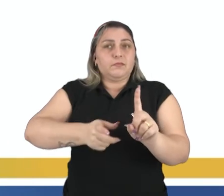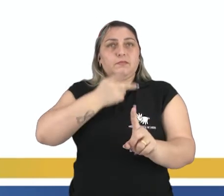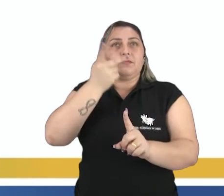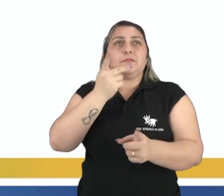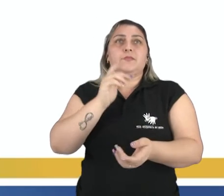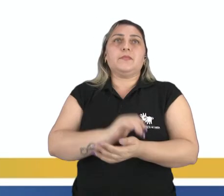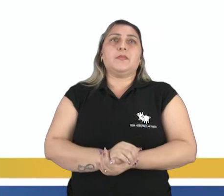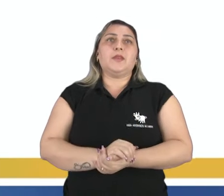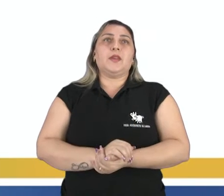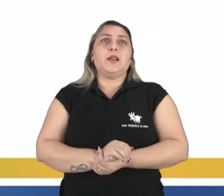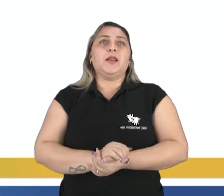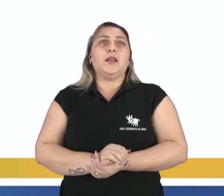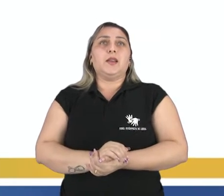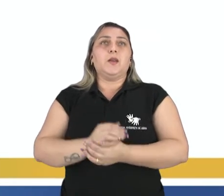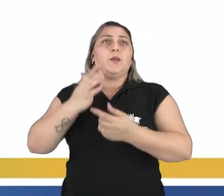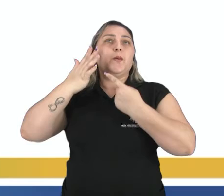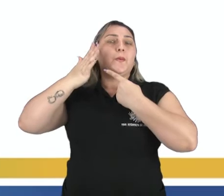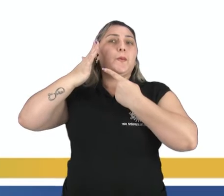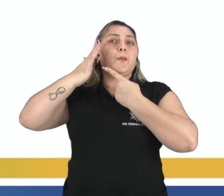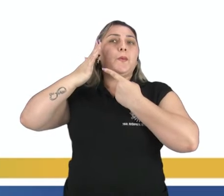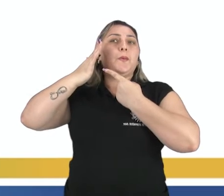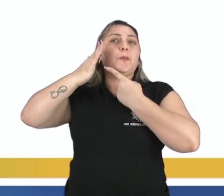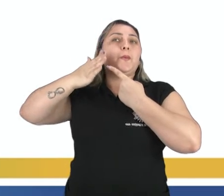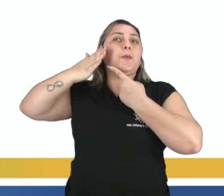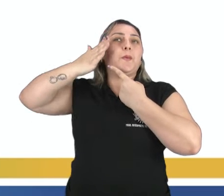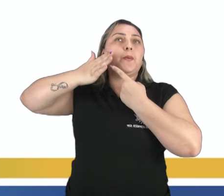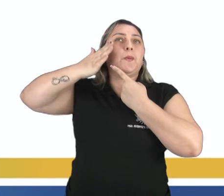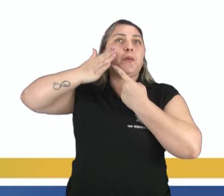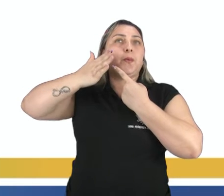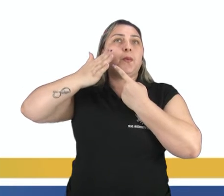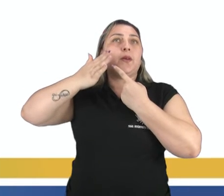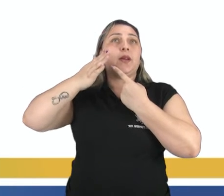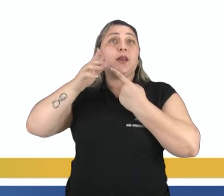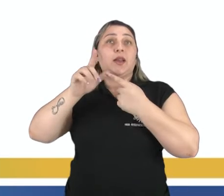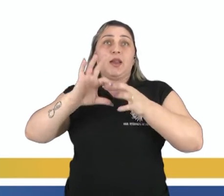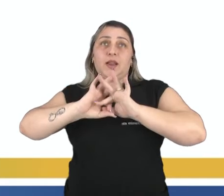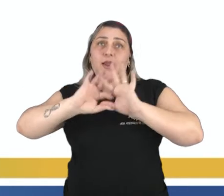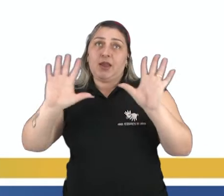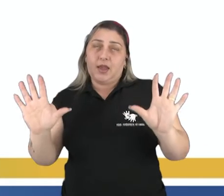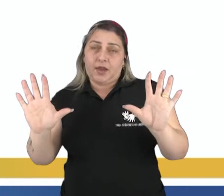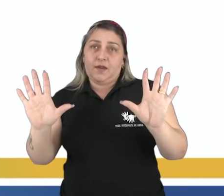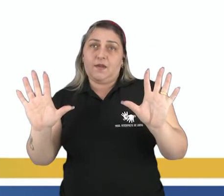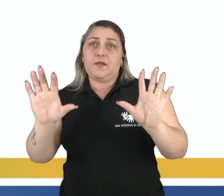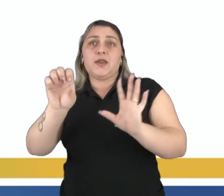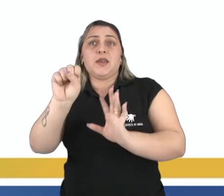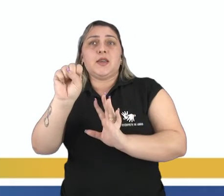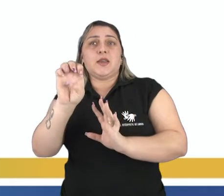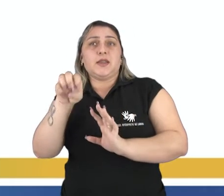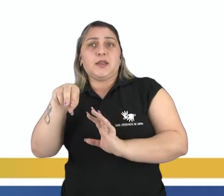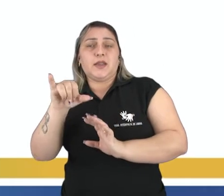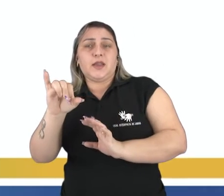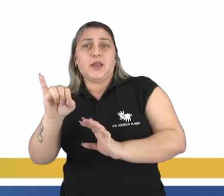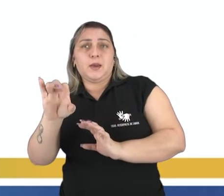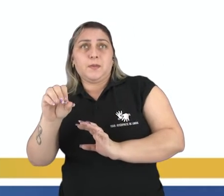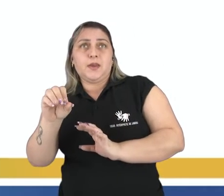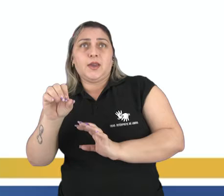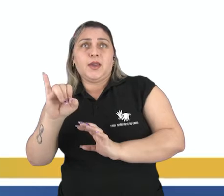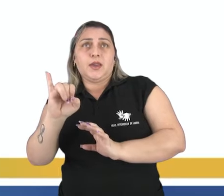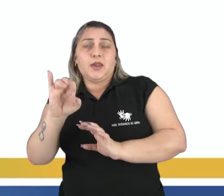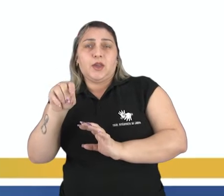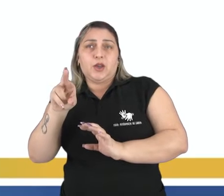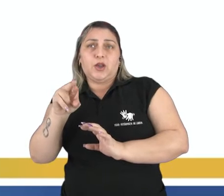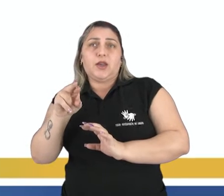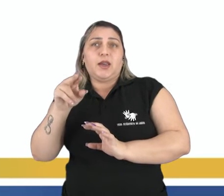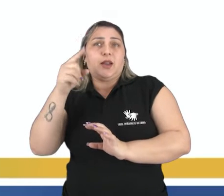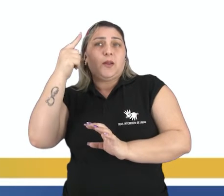ver aqui. Nós temos também o discurso indireto livre ou semi-indireto, que é a reprodução do pensamento da personagem